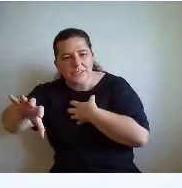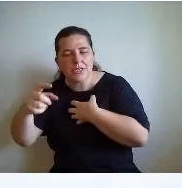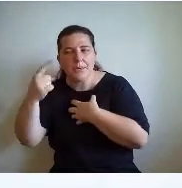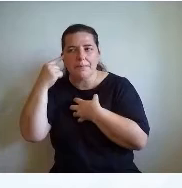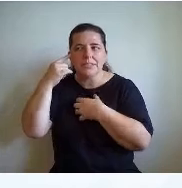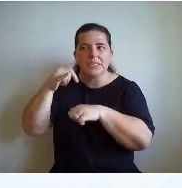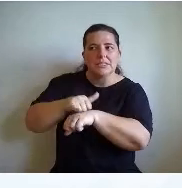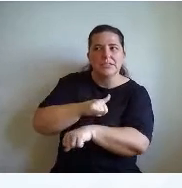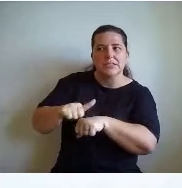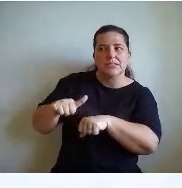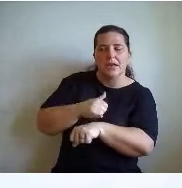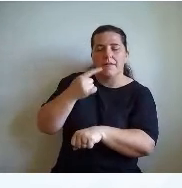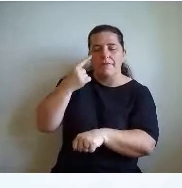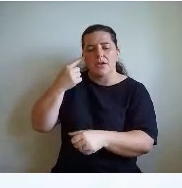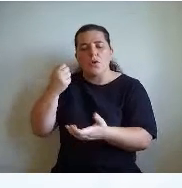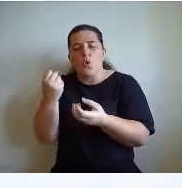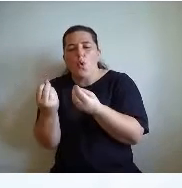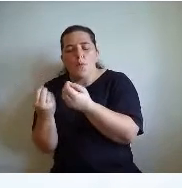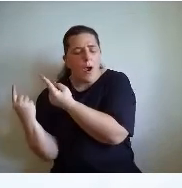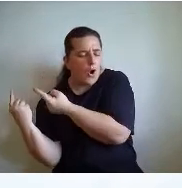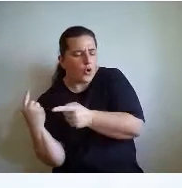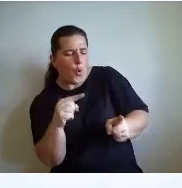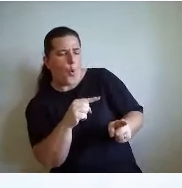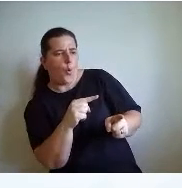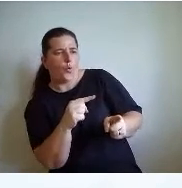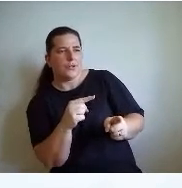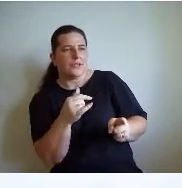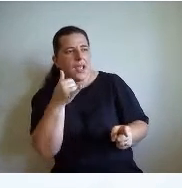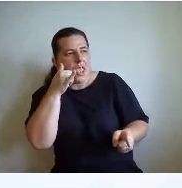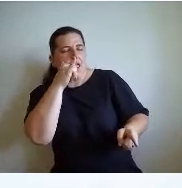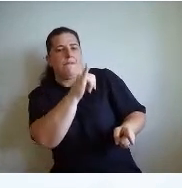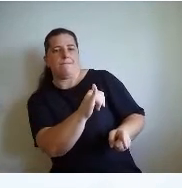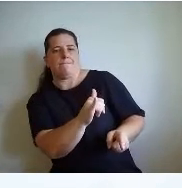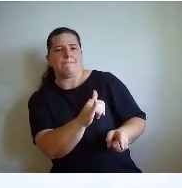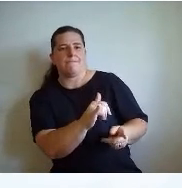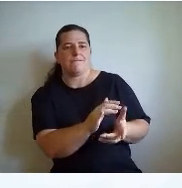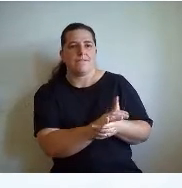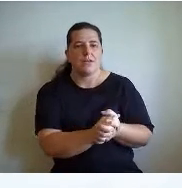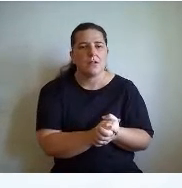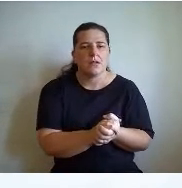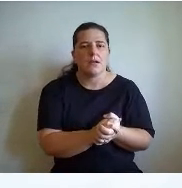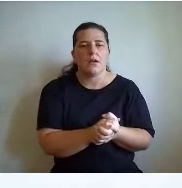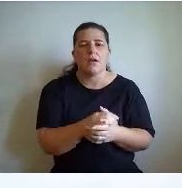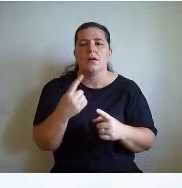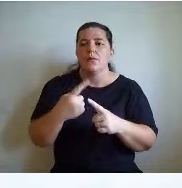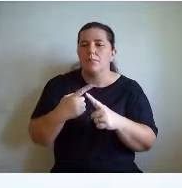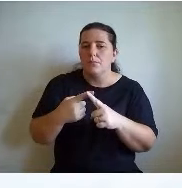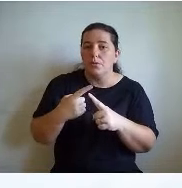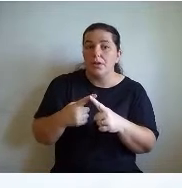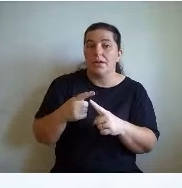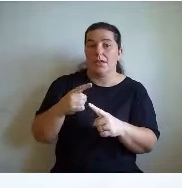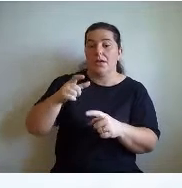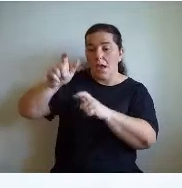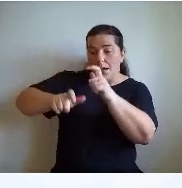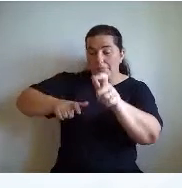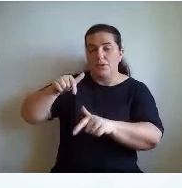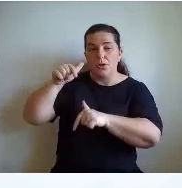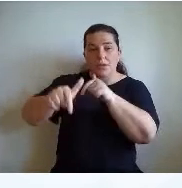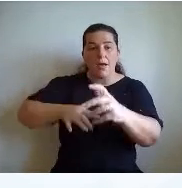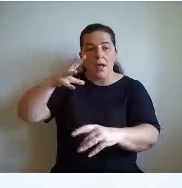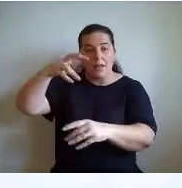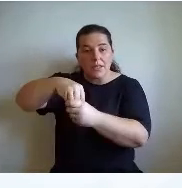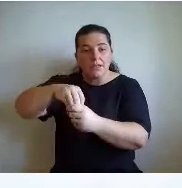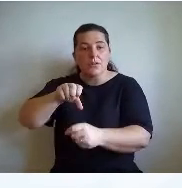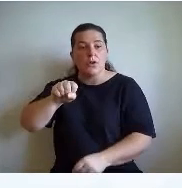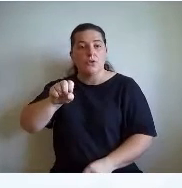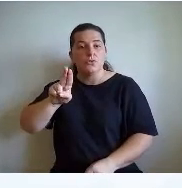fazer o enfrentamento, como são, né, os nossos guerreiros e guerreiras do nosso sistema único de saúde,